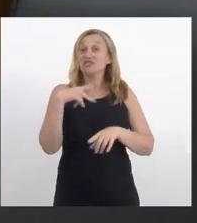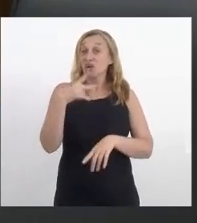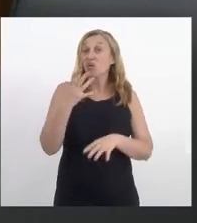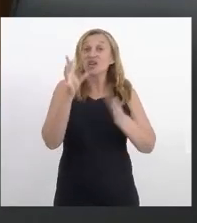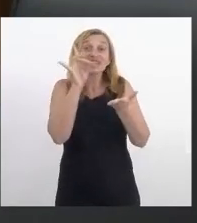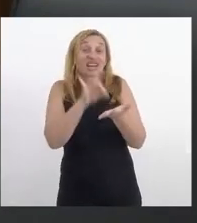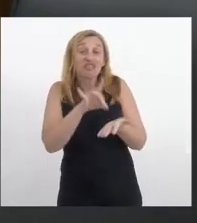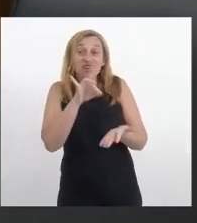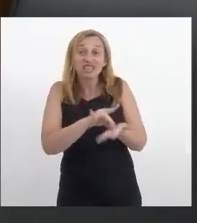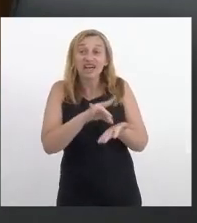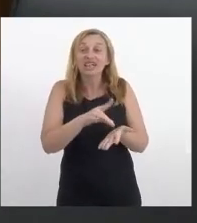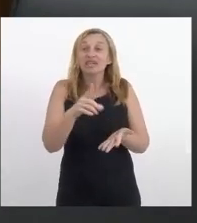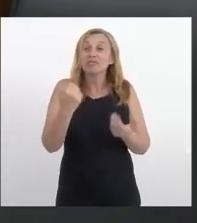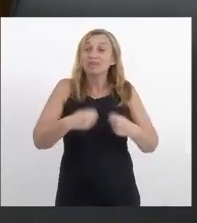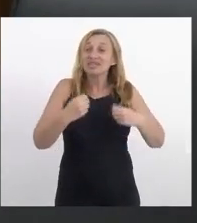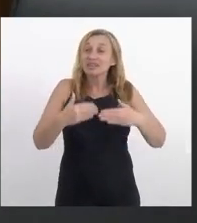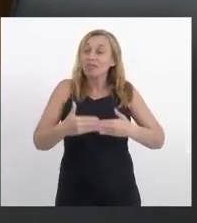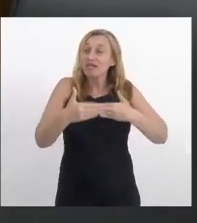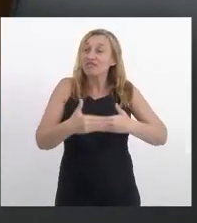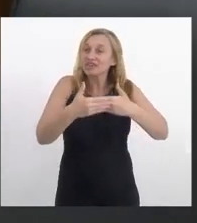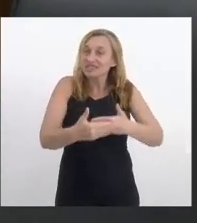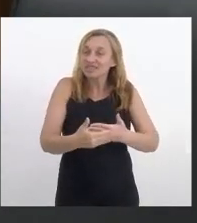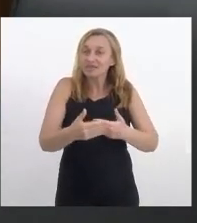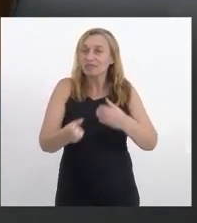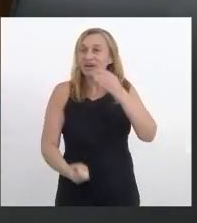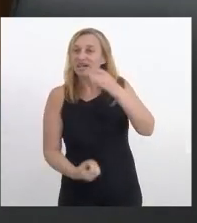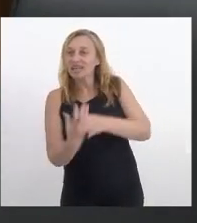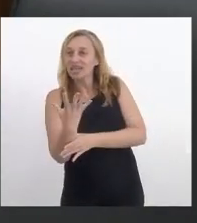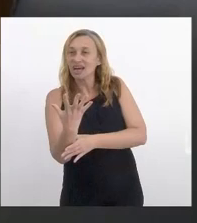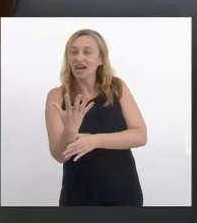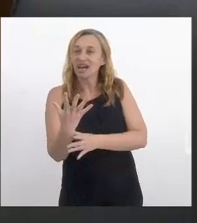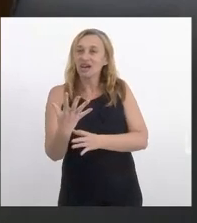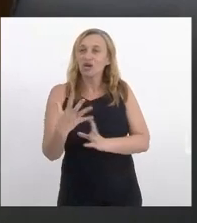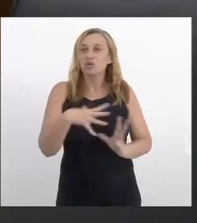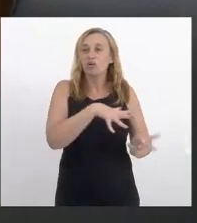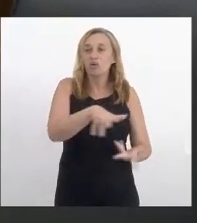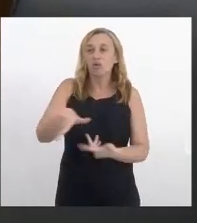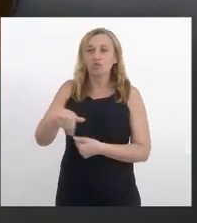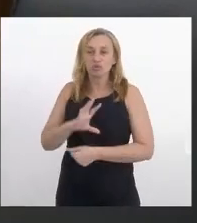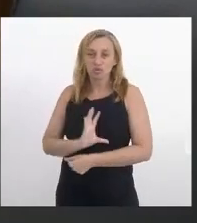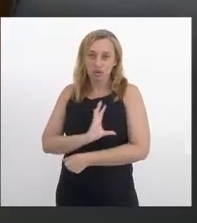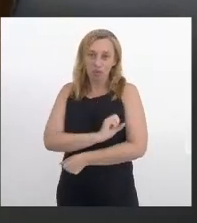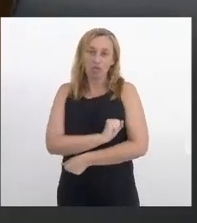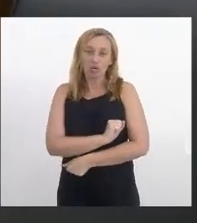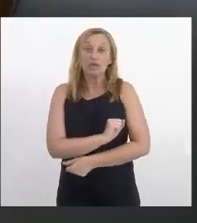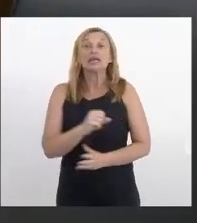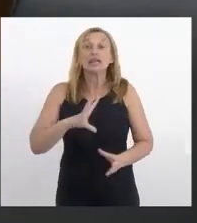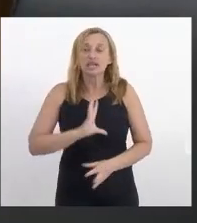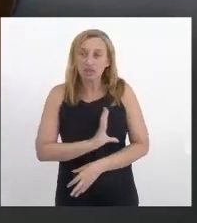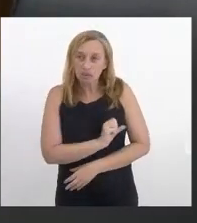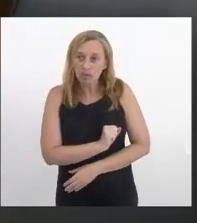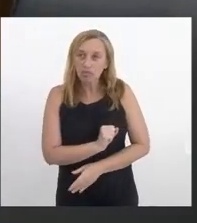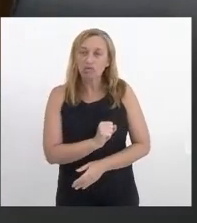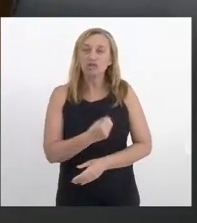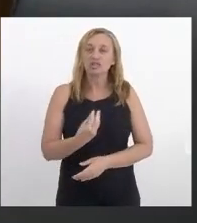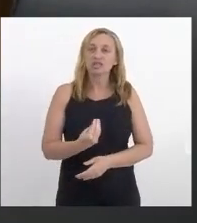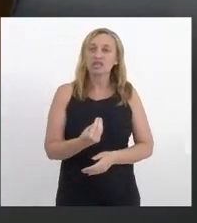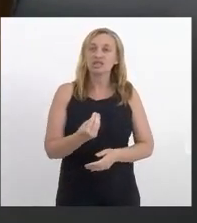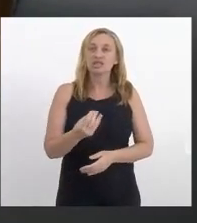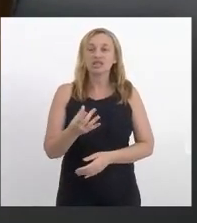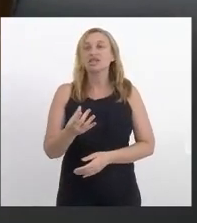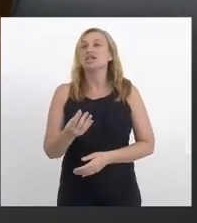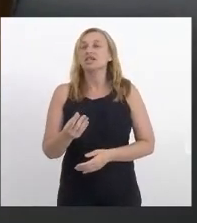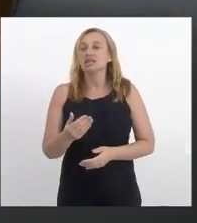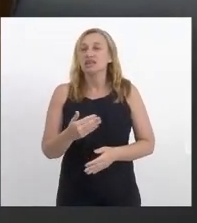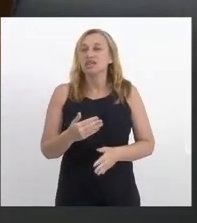verdade, nós temos que avançar para construir uma civilização do amor, e que o amor seja presente na nossa vida,